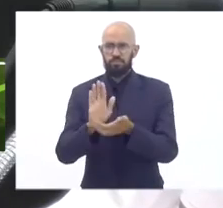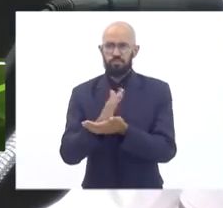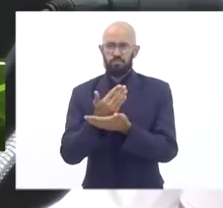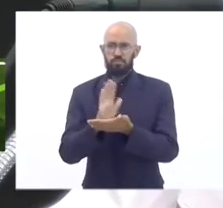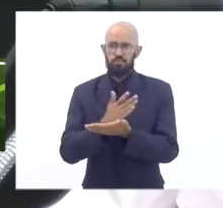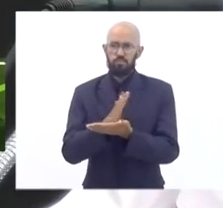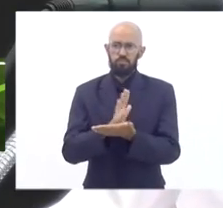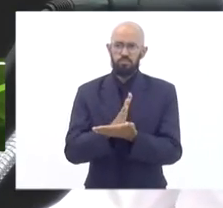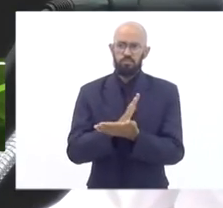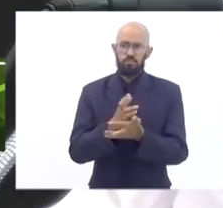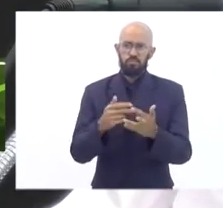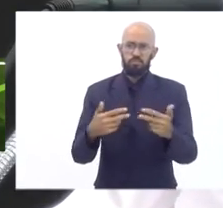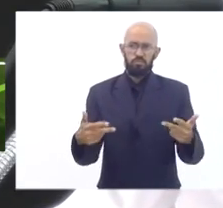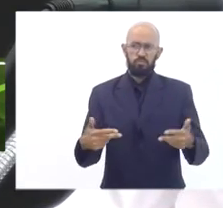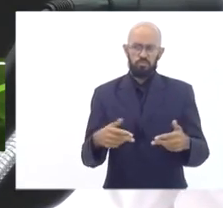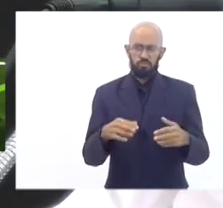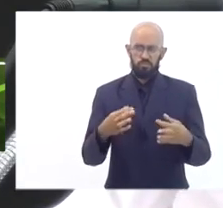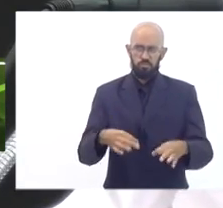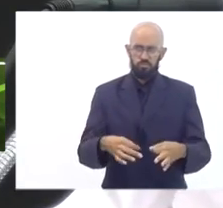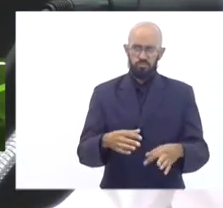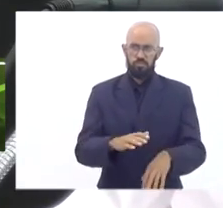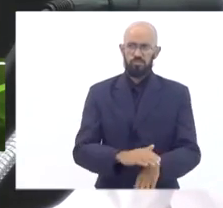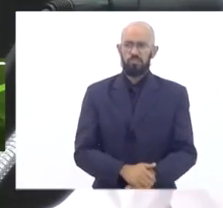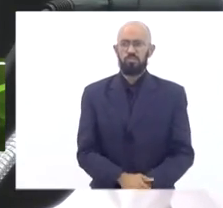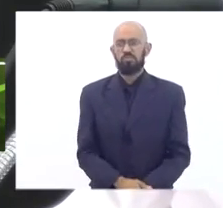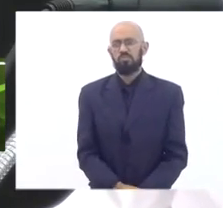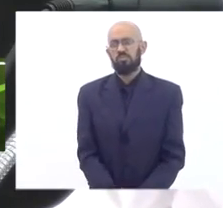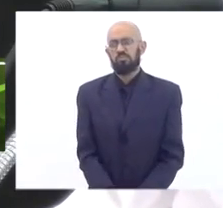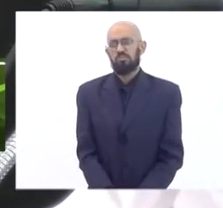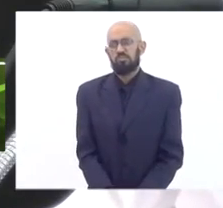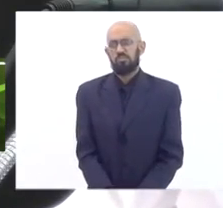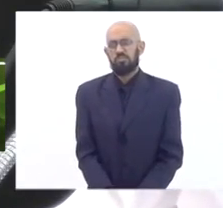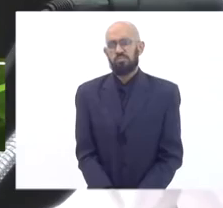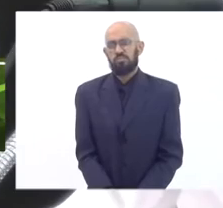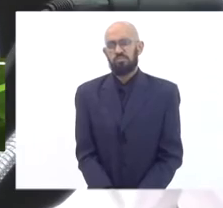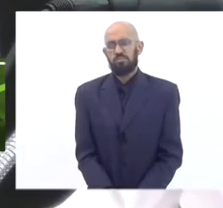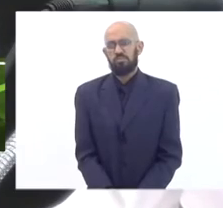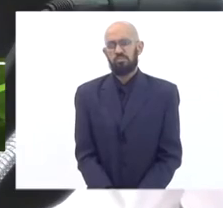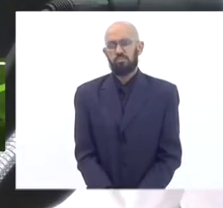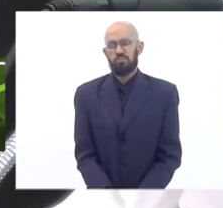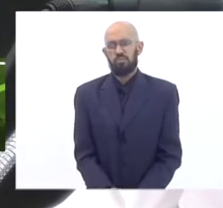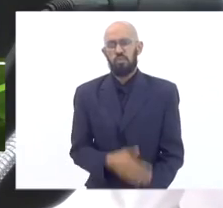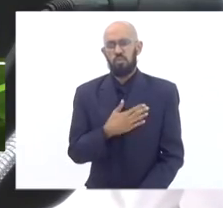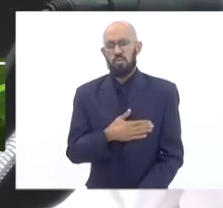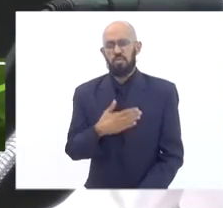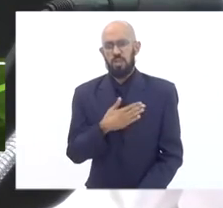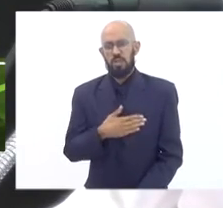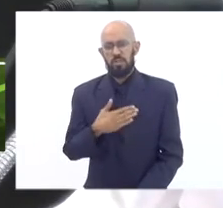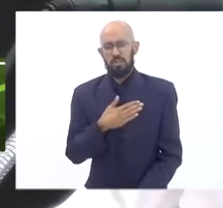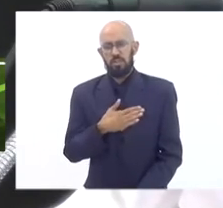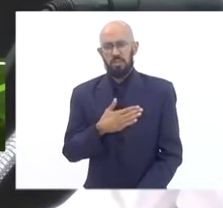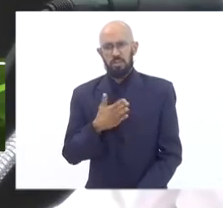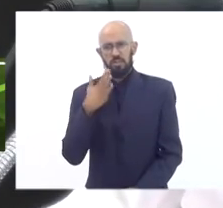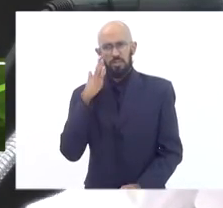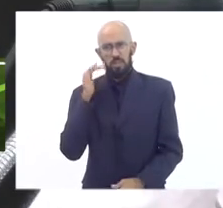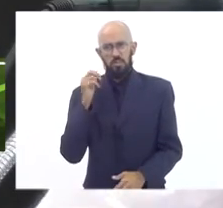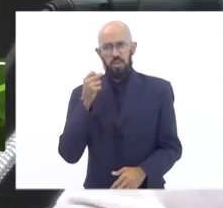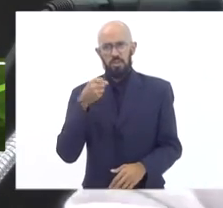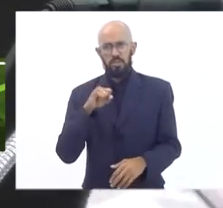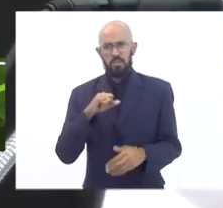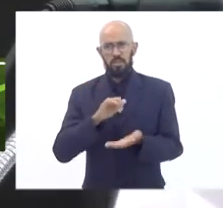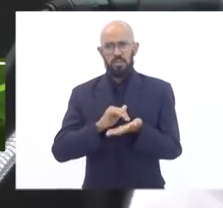determinados pontos. Né? Quer dizer, eu queria saber se a Secretaria de